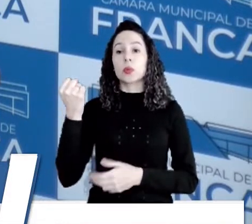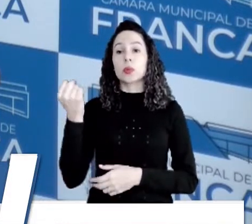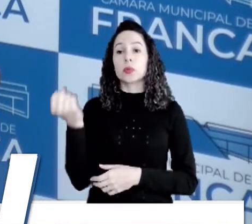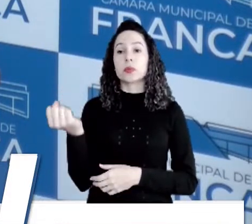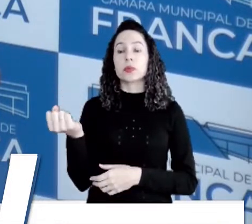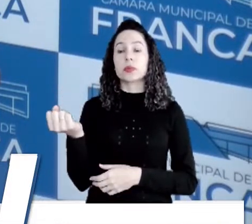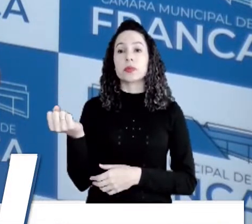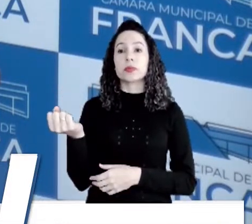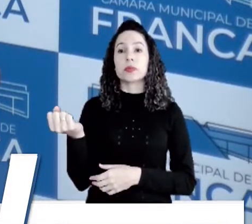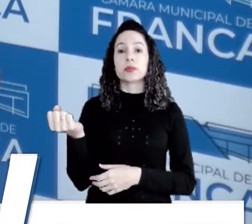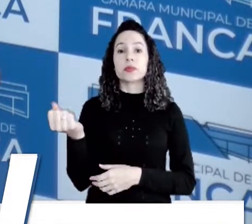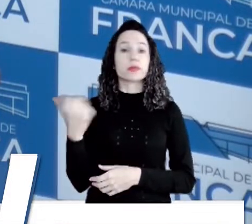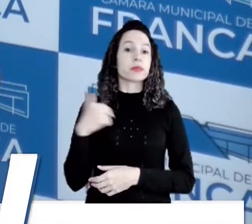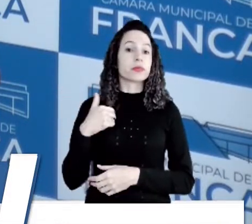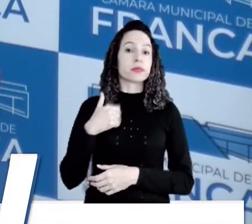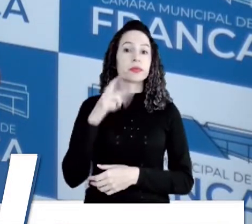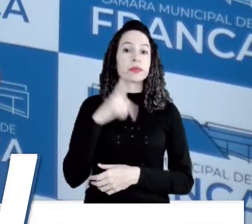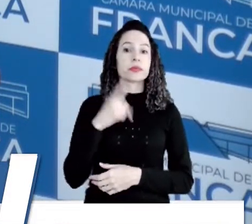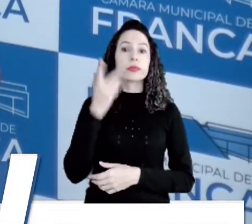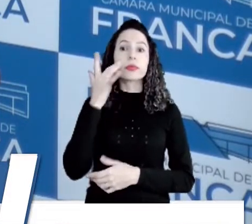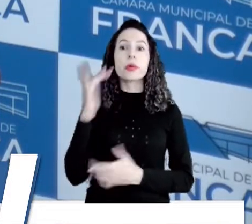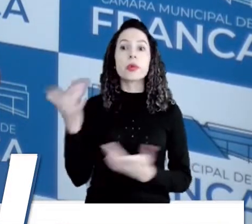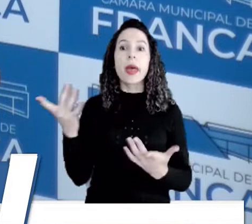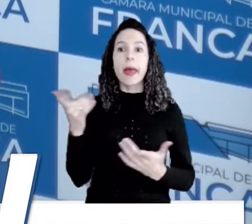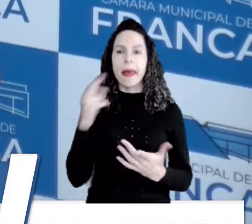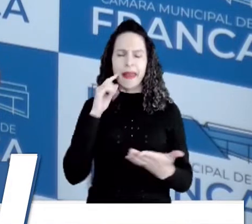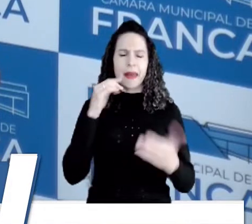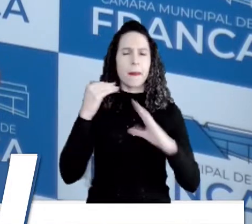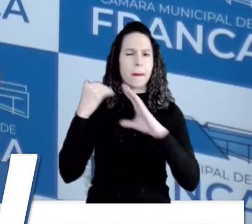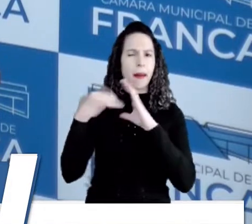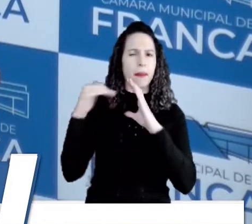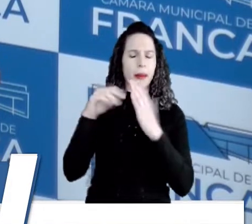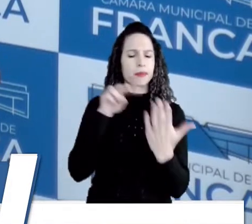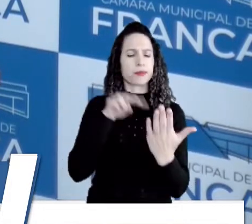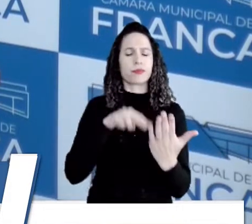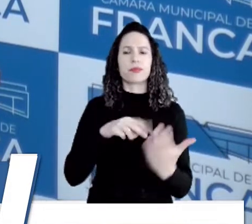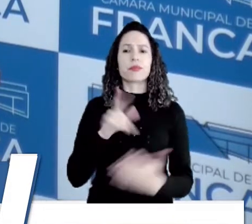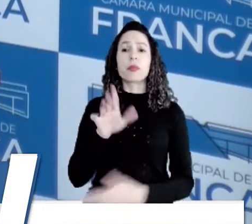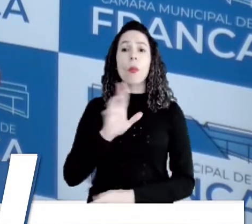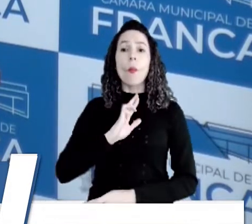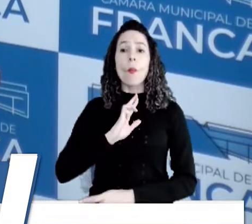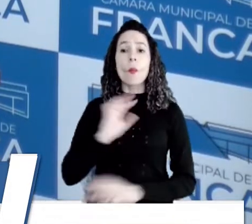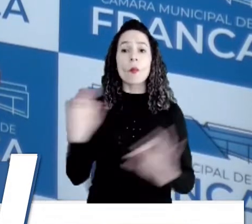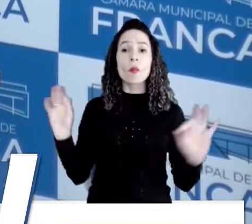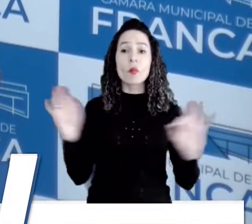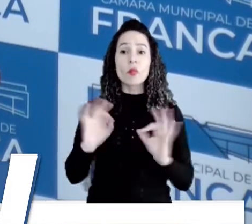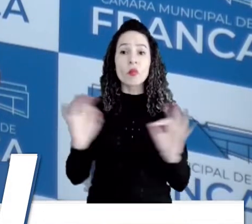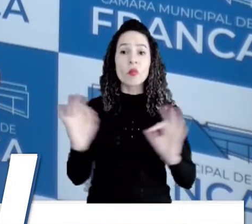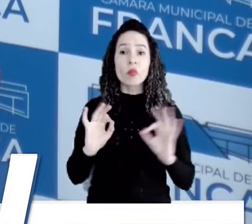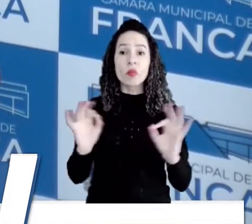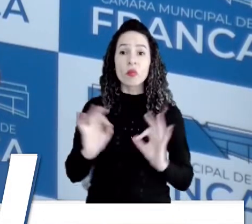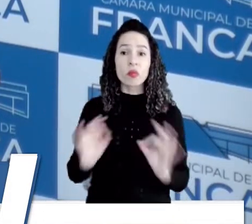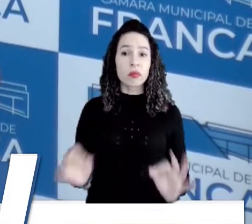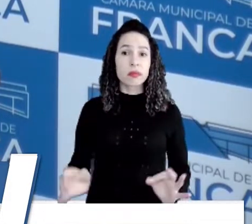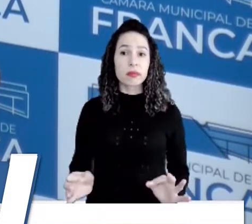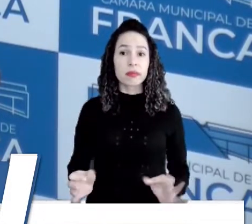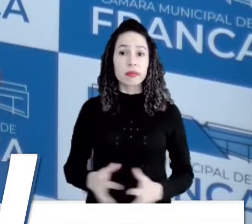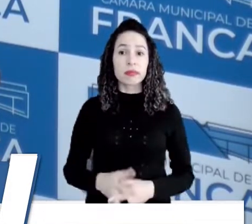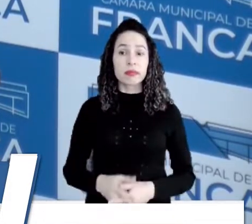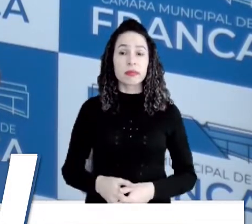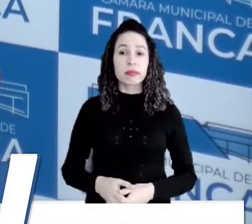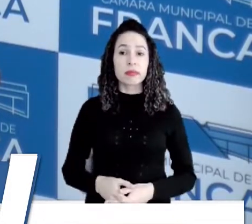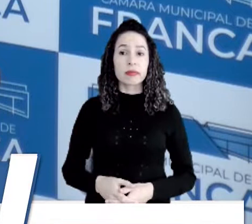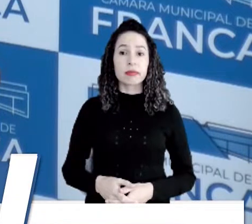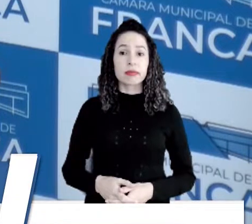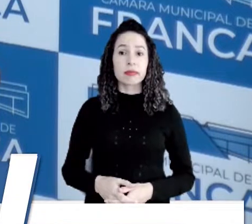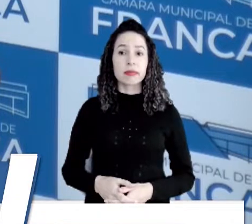eu particularmente nem sei se ele visualiza, porque nem resposta eles nos dão. Eu